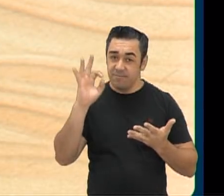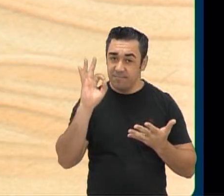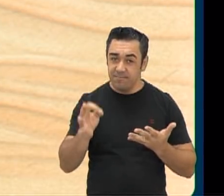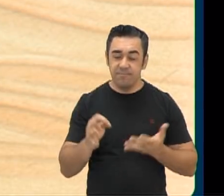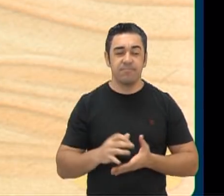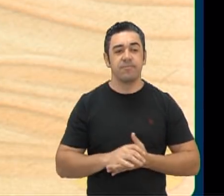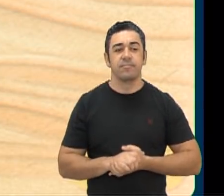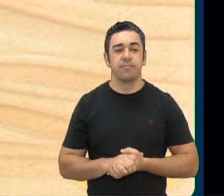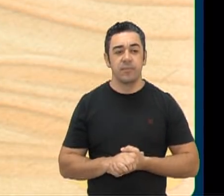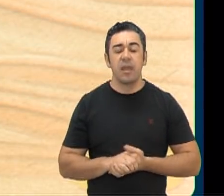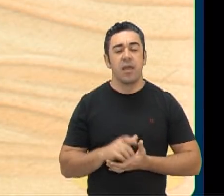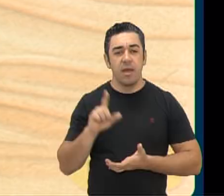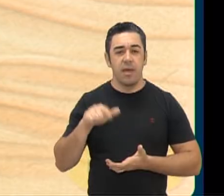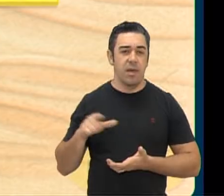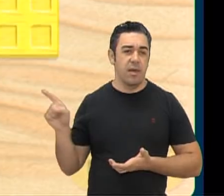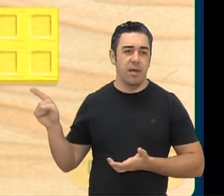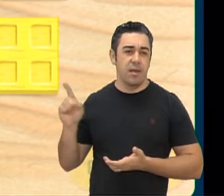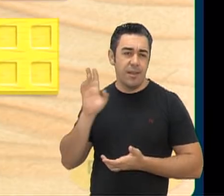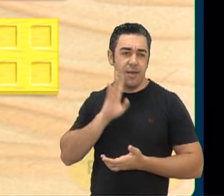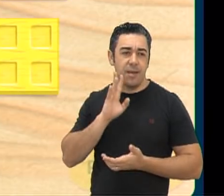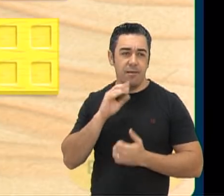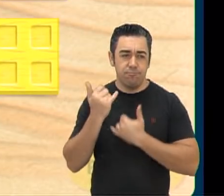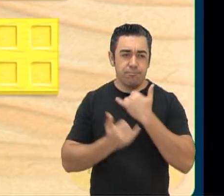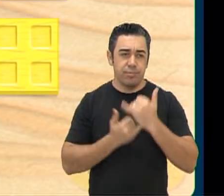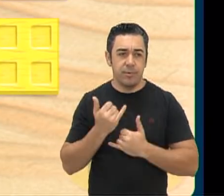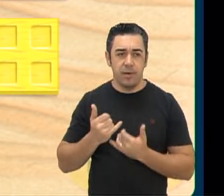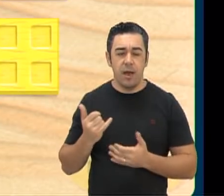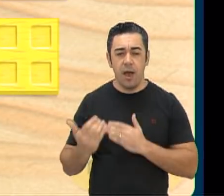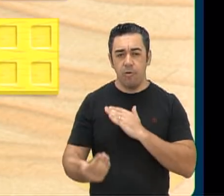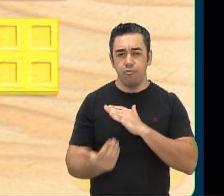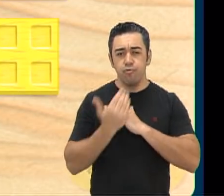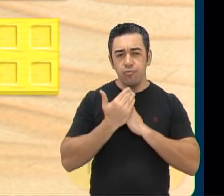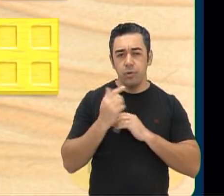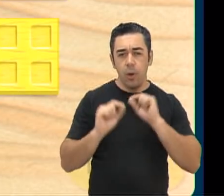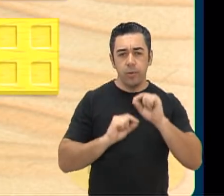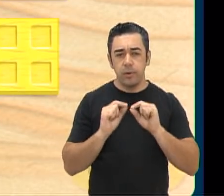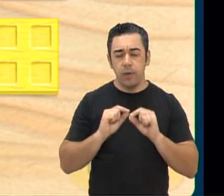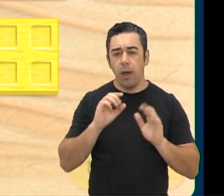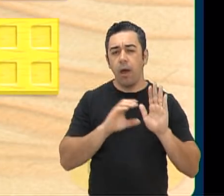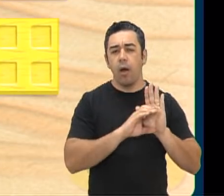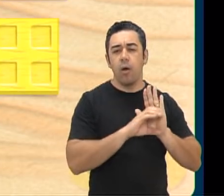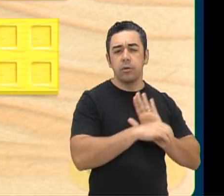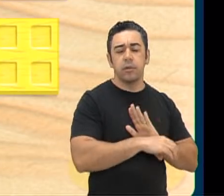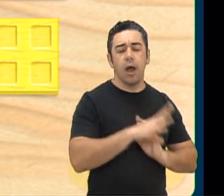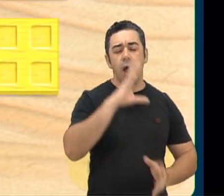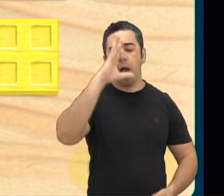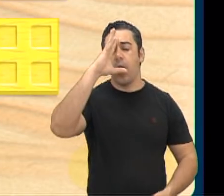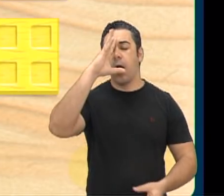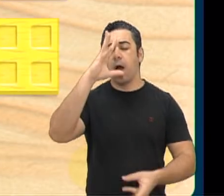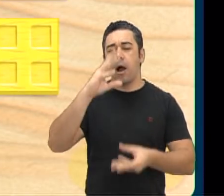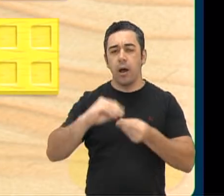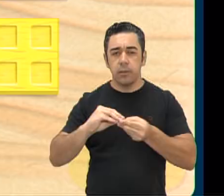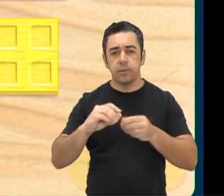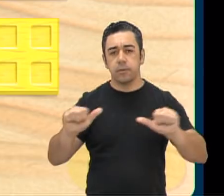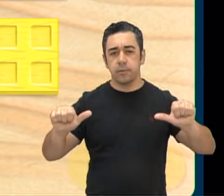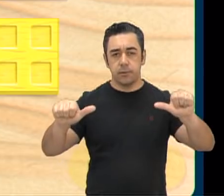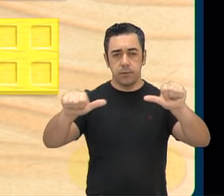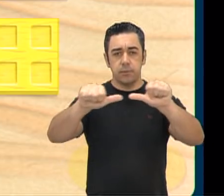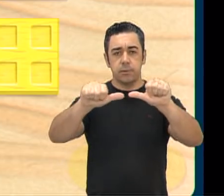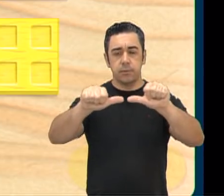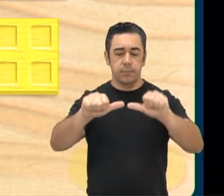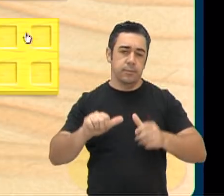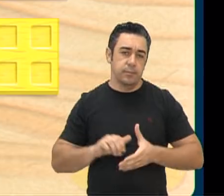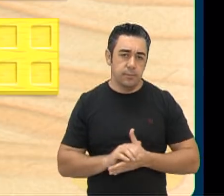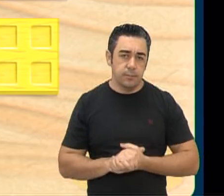certinho. É muito interessante essa ferramenta, ela ajuda bastante aí a fazer esse conceito de simetria.